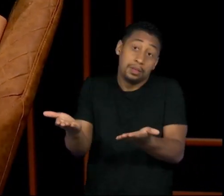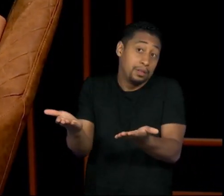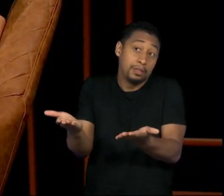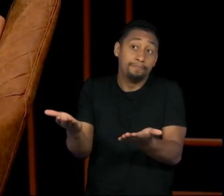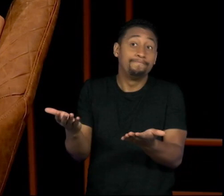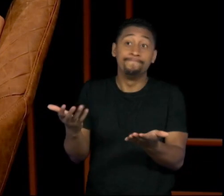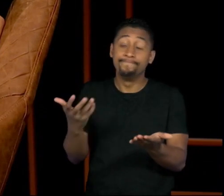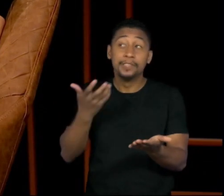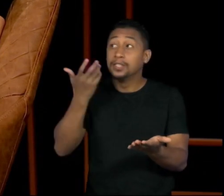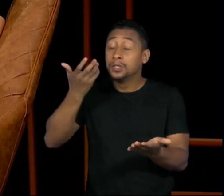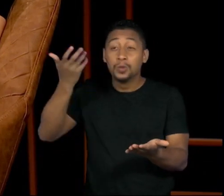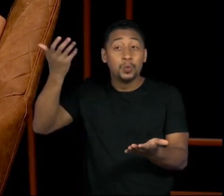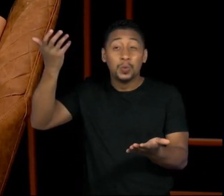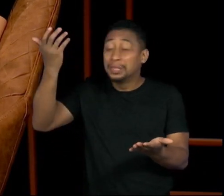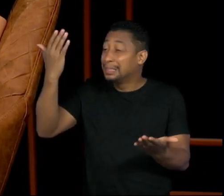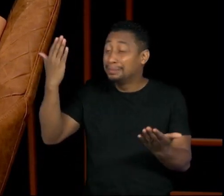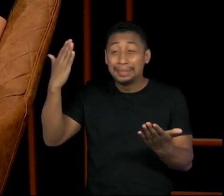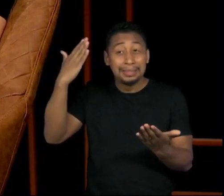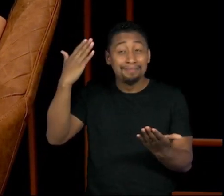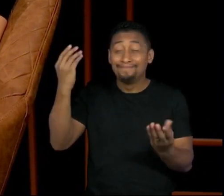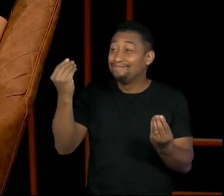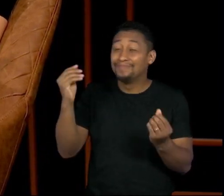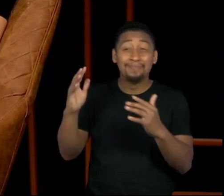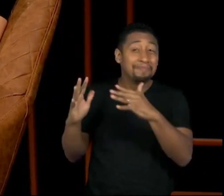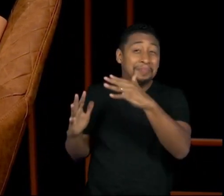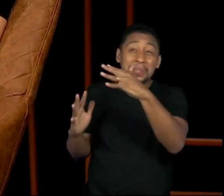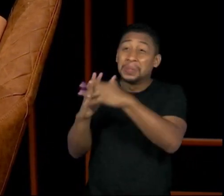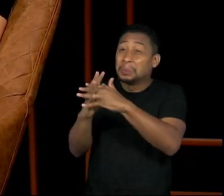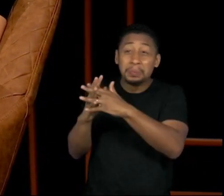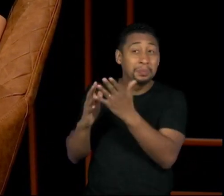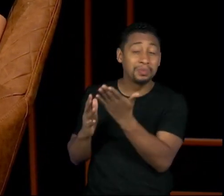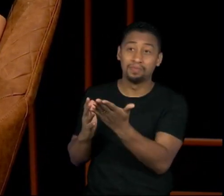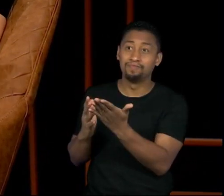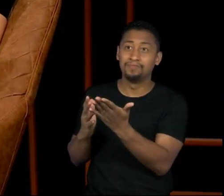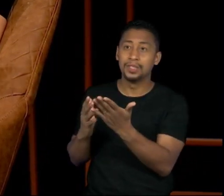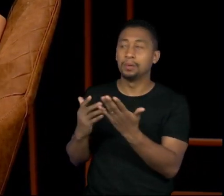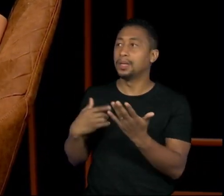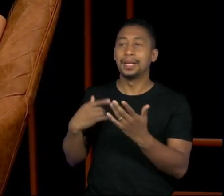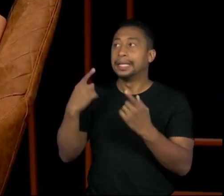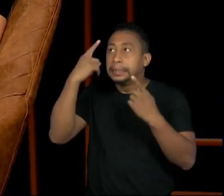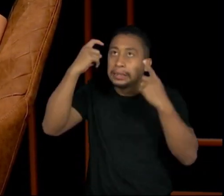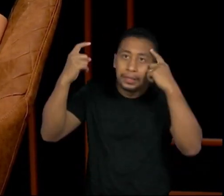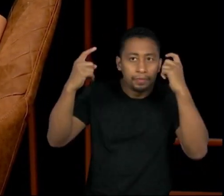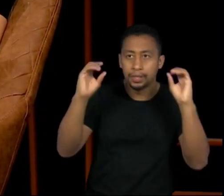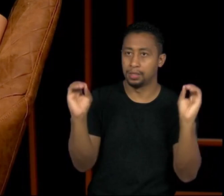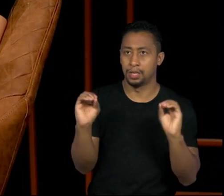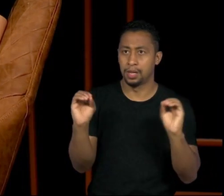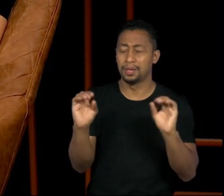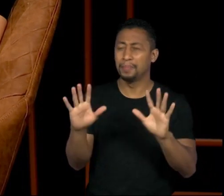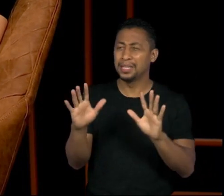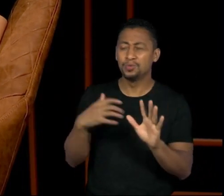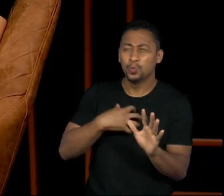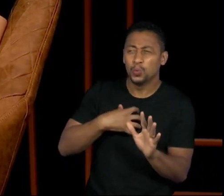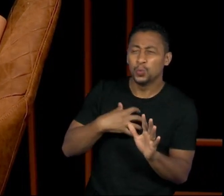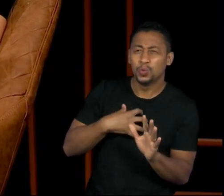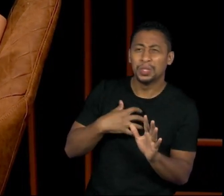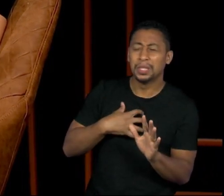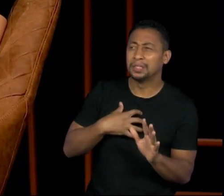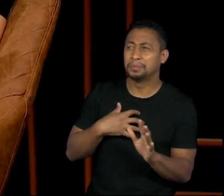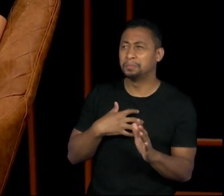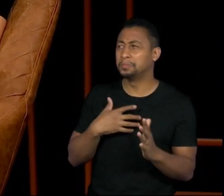de cantoras como Ella Fitzgerald e Sarah Vaughan, ela não improvisa, mas existe alguma coisa no canto da Billie